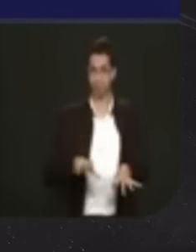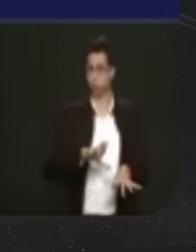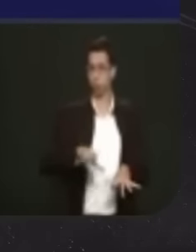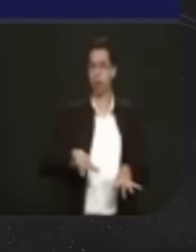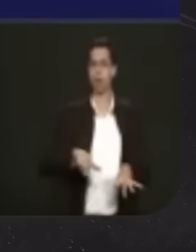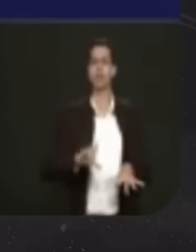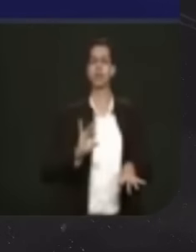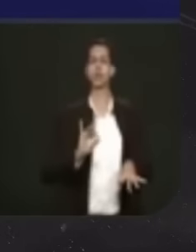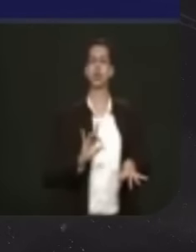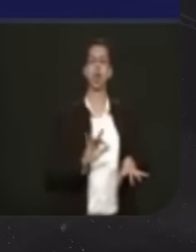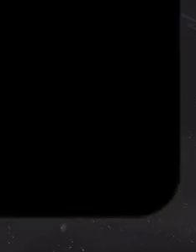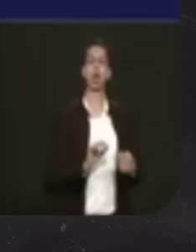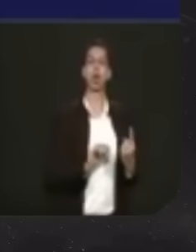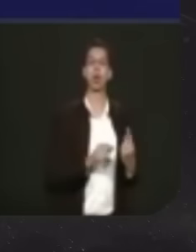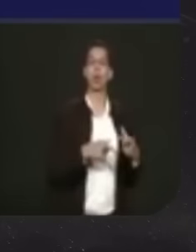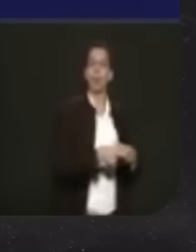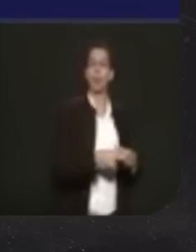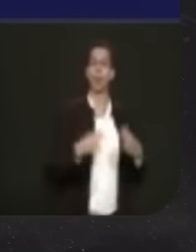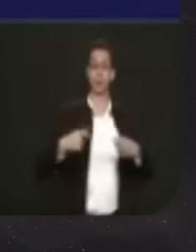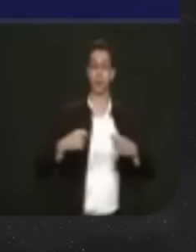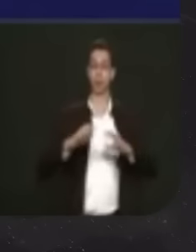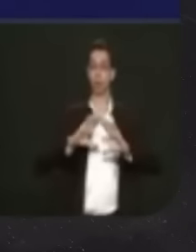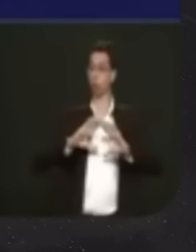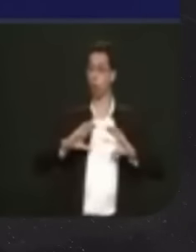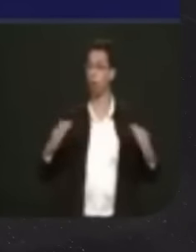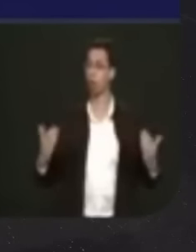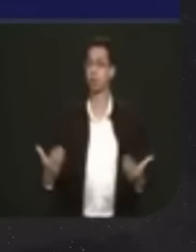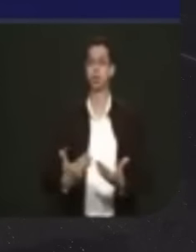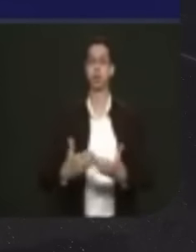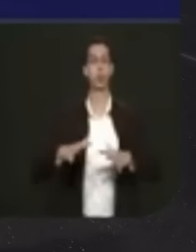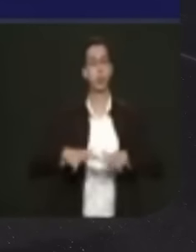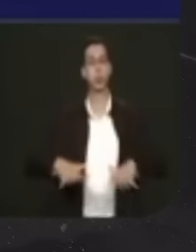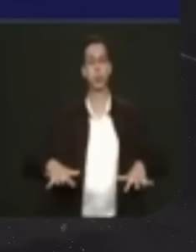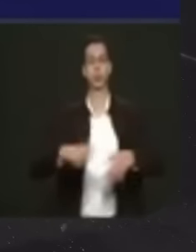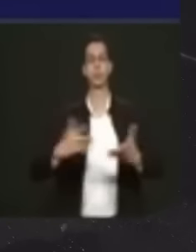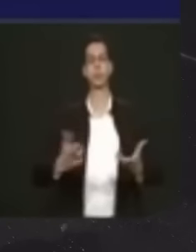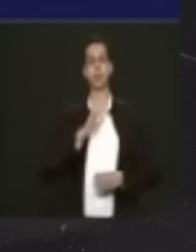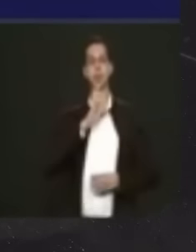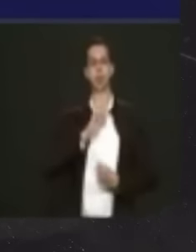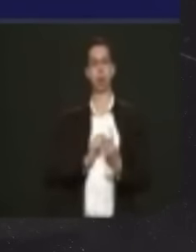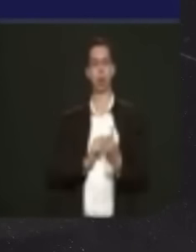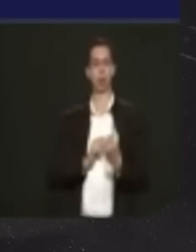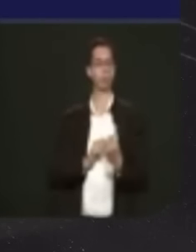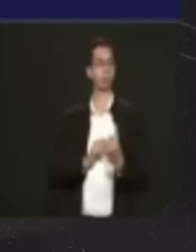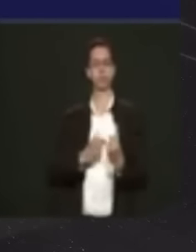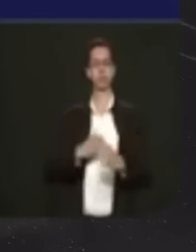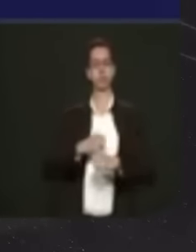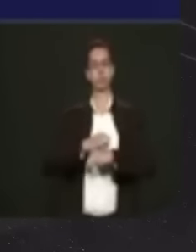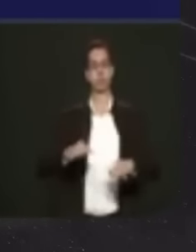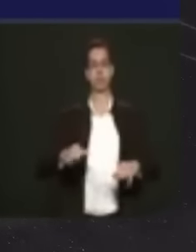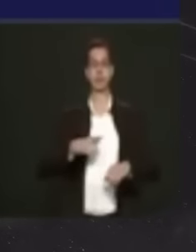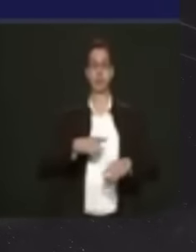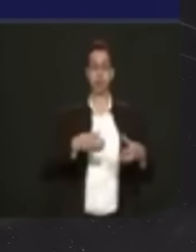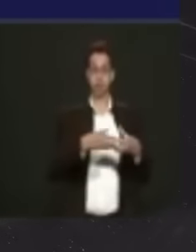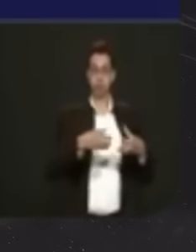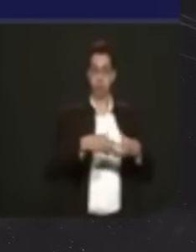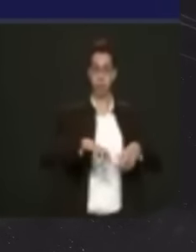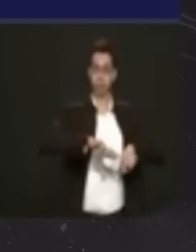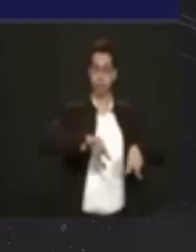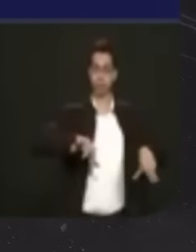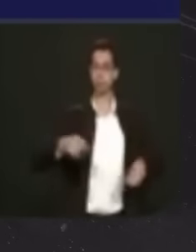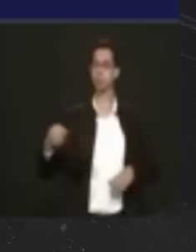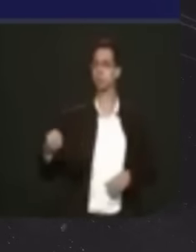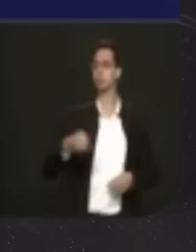coletivo então ao invés de dar uma resposta única a gente traz um time que é extremamente diverso foram quase 800